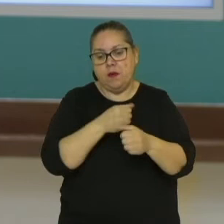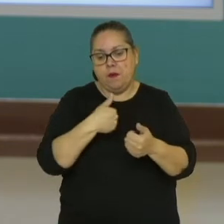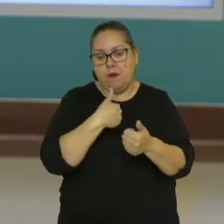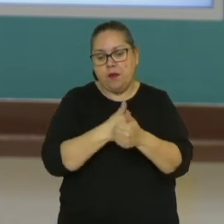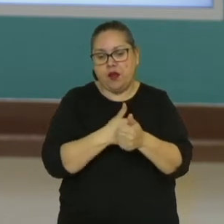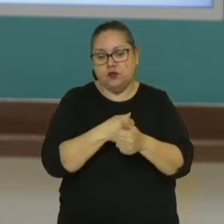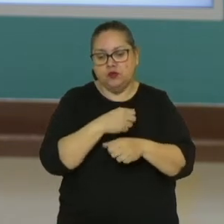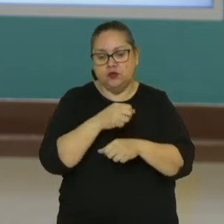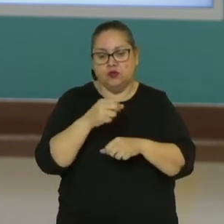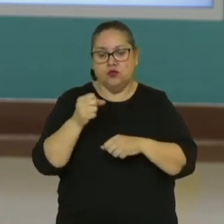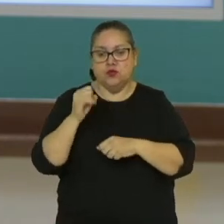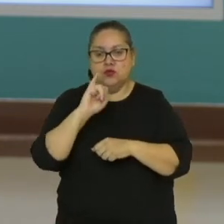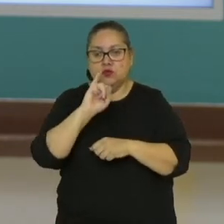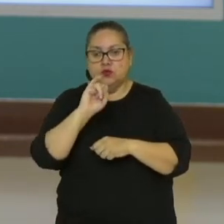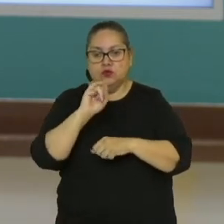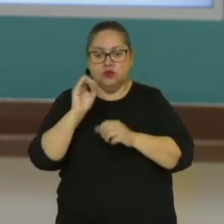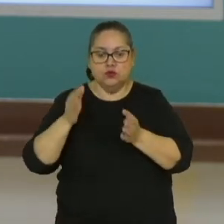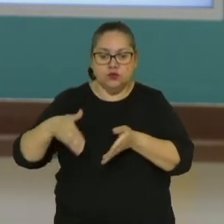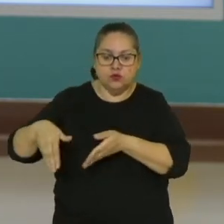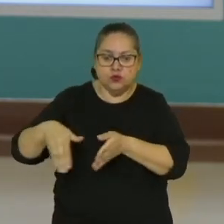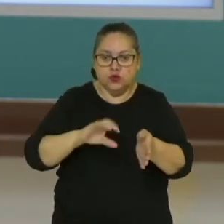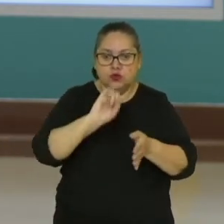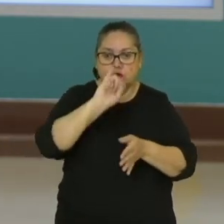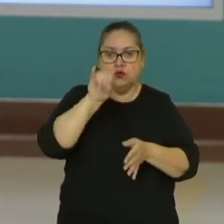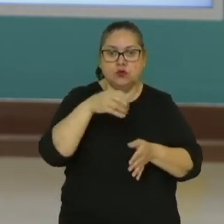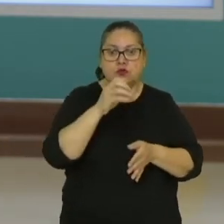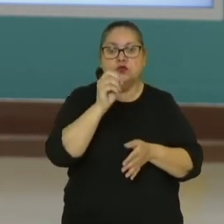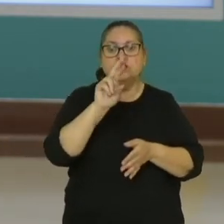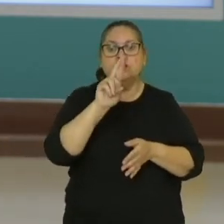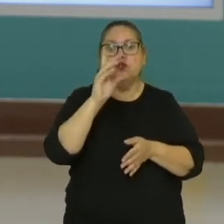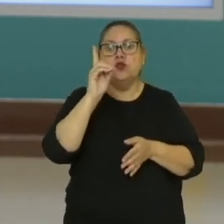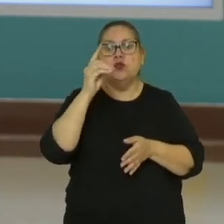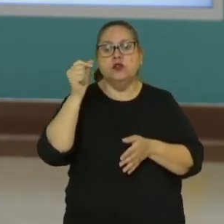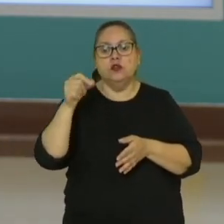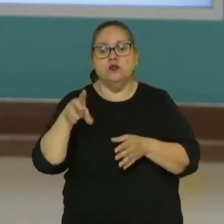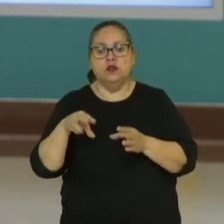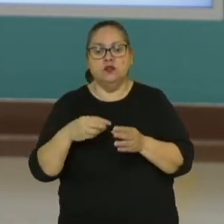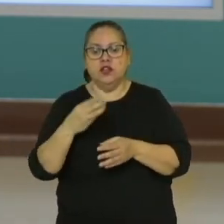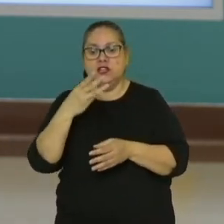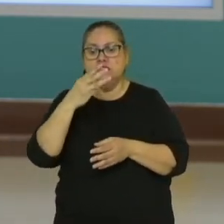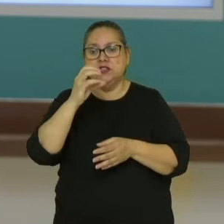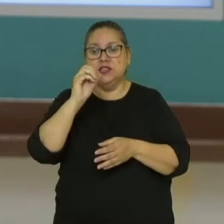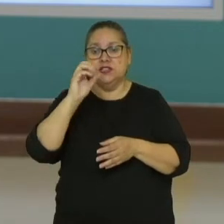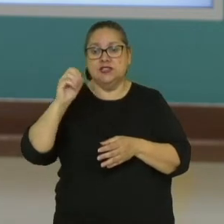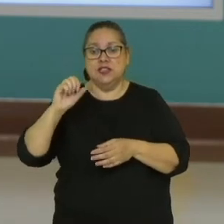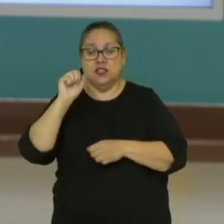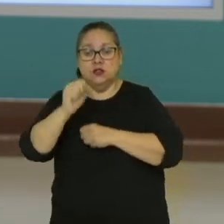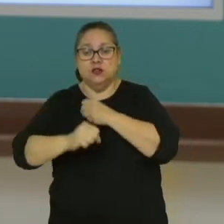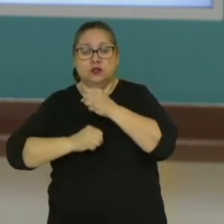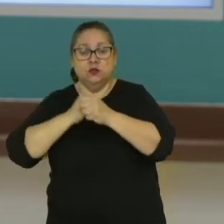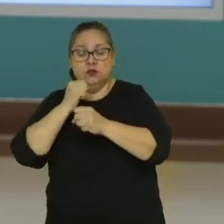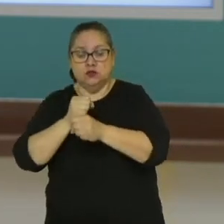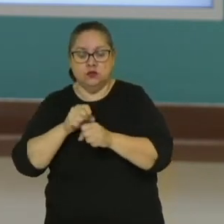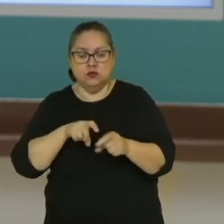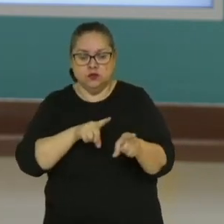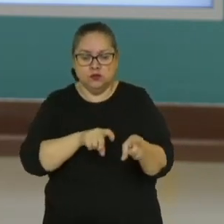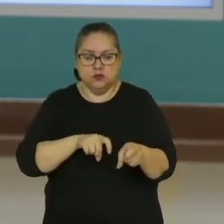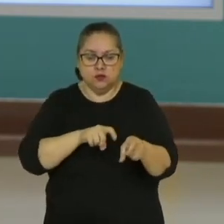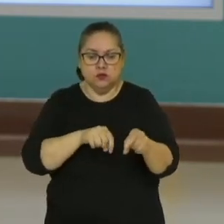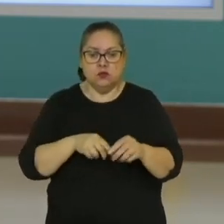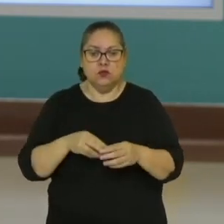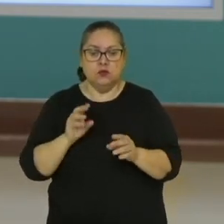Rio Jordão. Vão ficar lá por 300 anos, até que vão desenvolver a agricultura, continuam ainda com os pequenos animais,